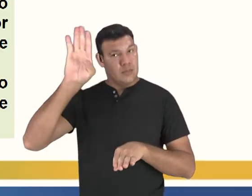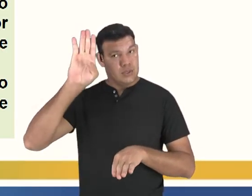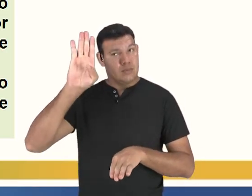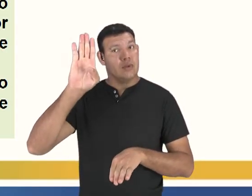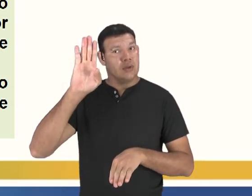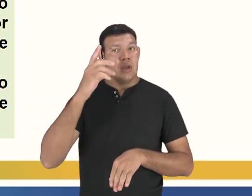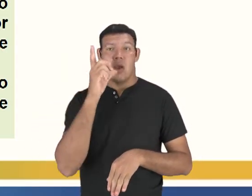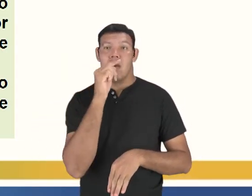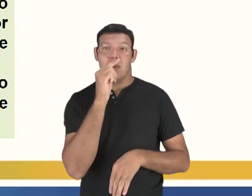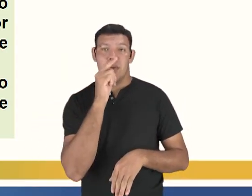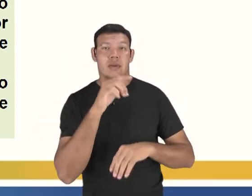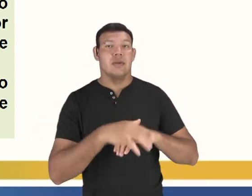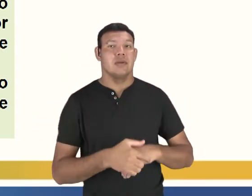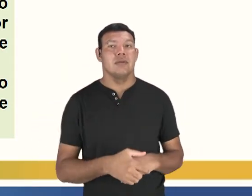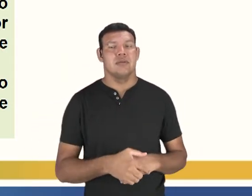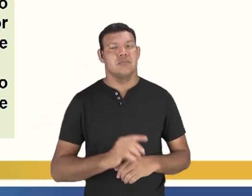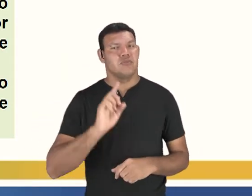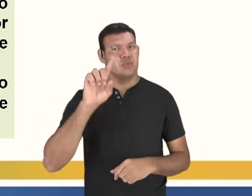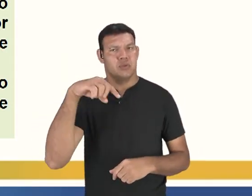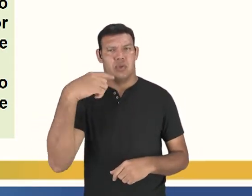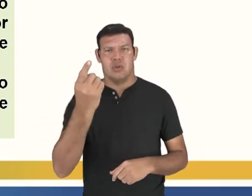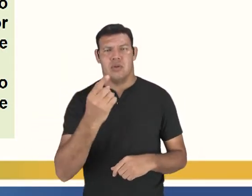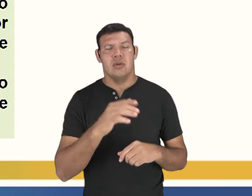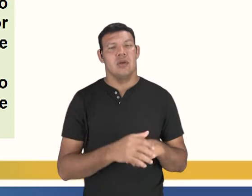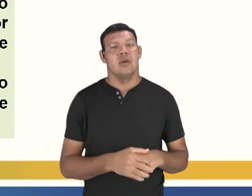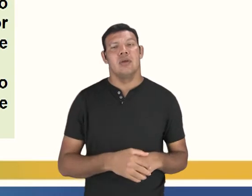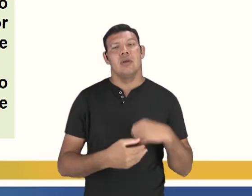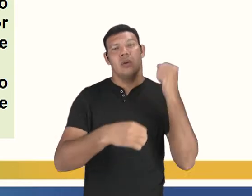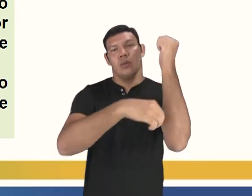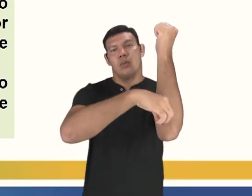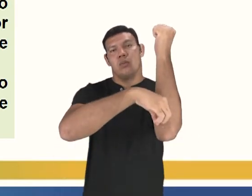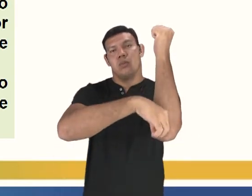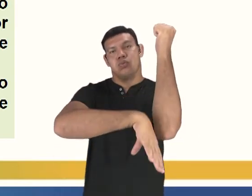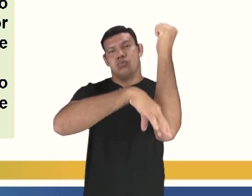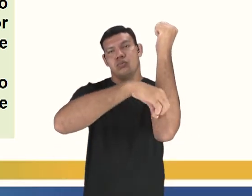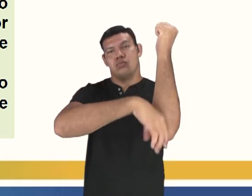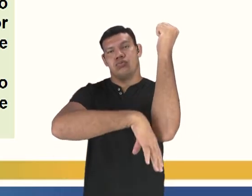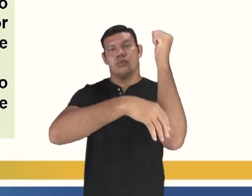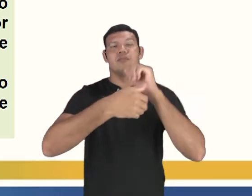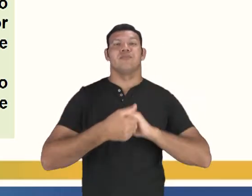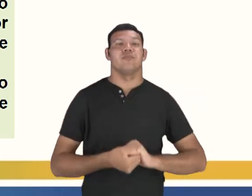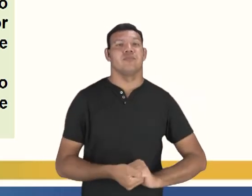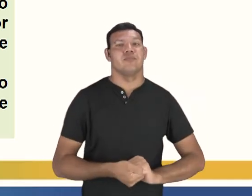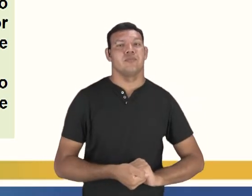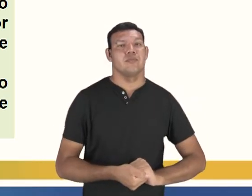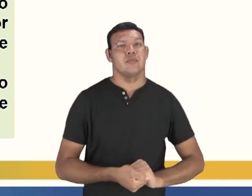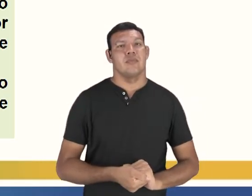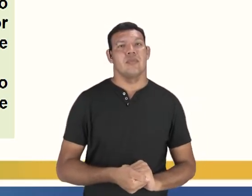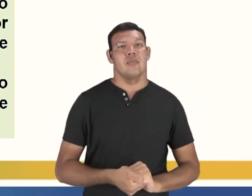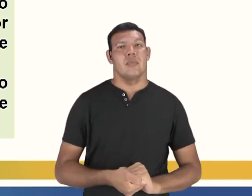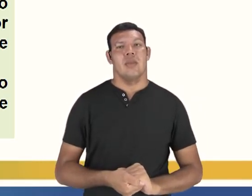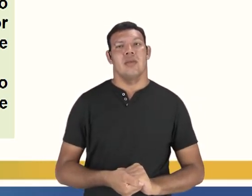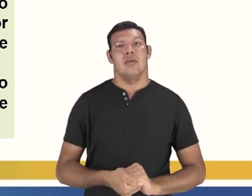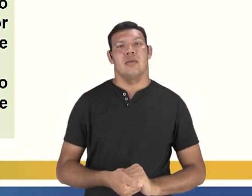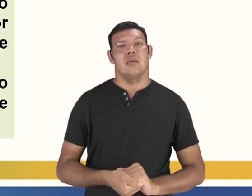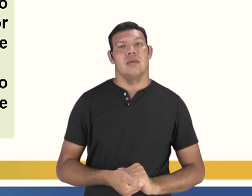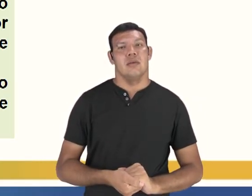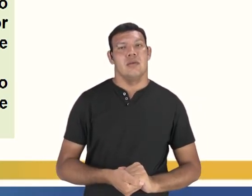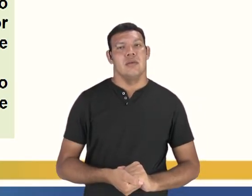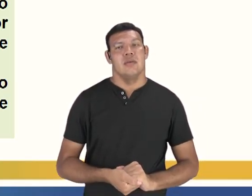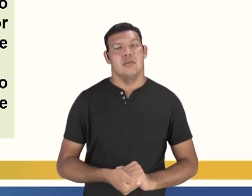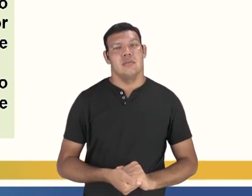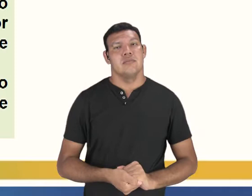água, e depois dali, aquilo que não for ser aproveitado pelo organismo é expelido na forma de fezes pelo ânus, né, que é a